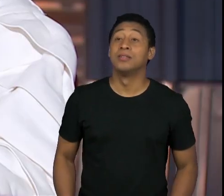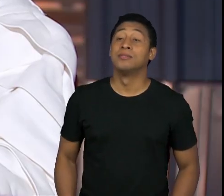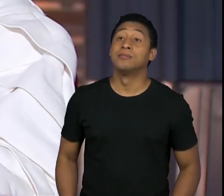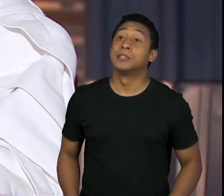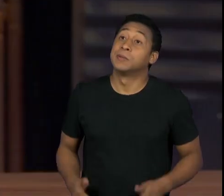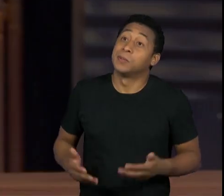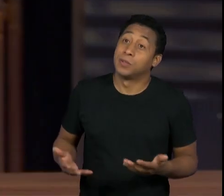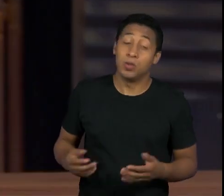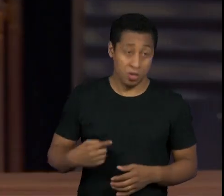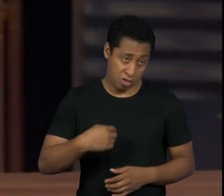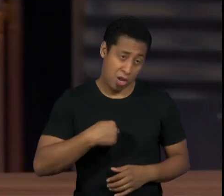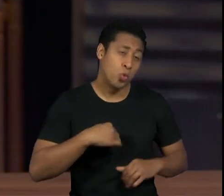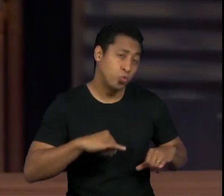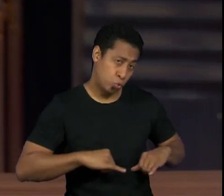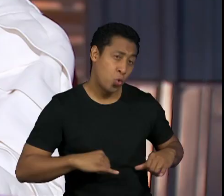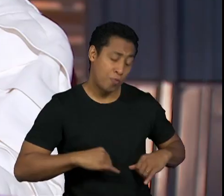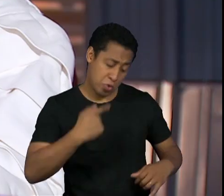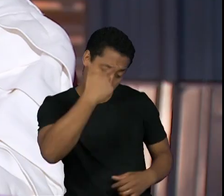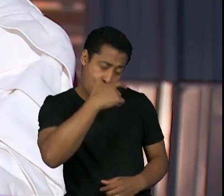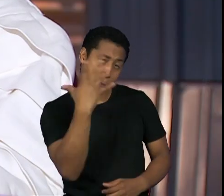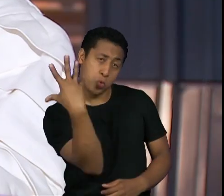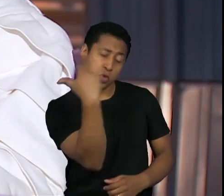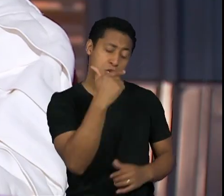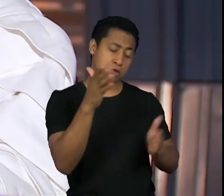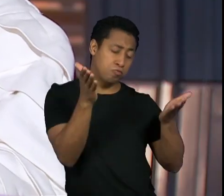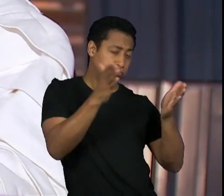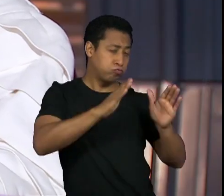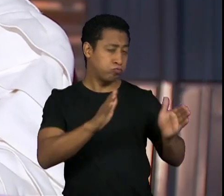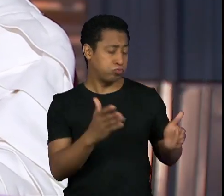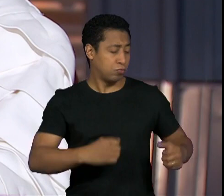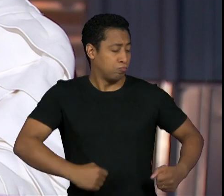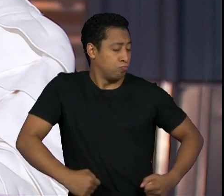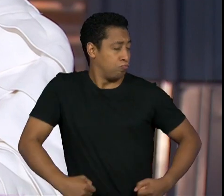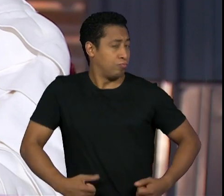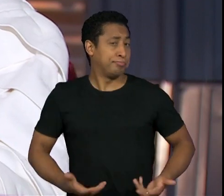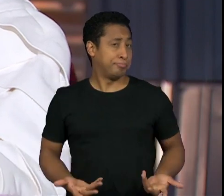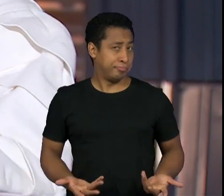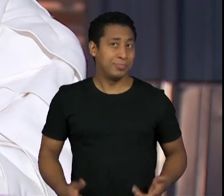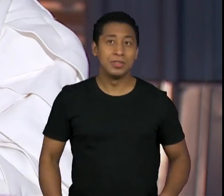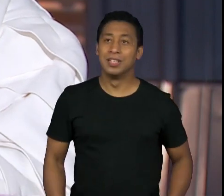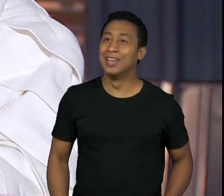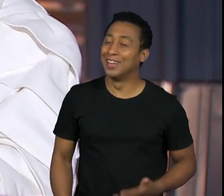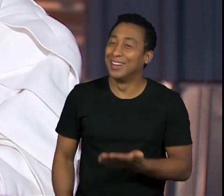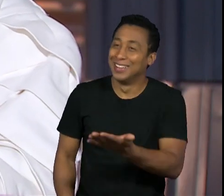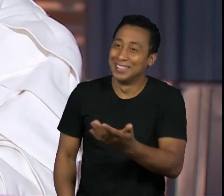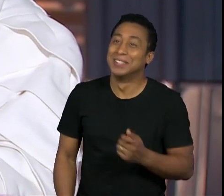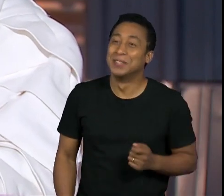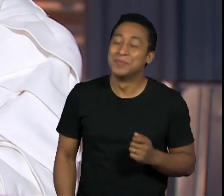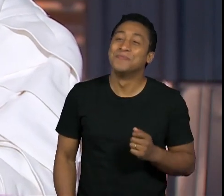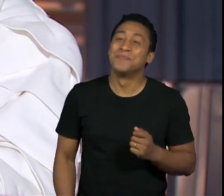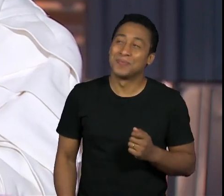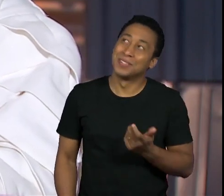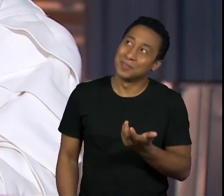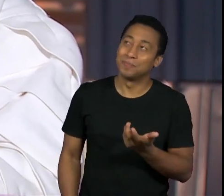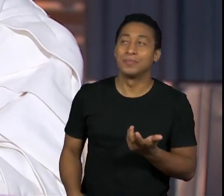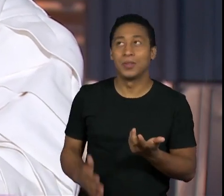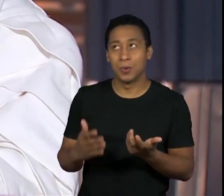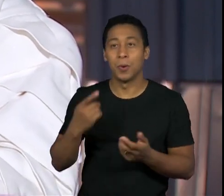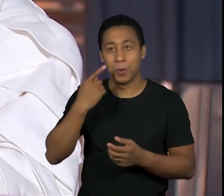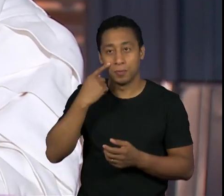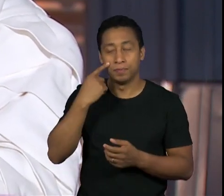eu sofro às vezes. Sofre? Mas eu imagino. Tem que se valer disso, né? Por muito